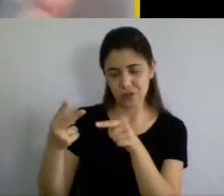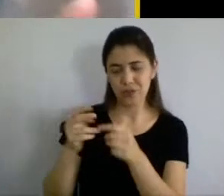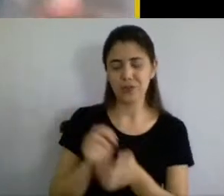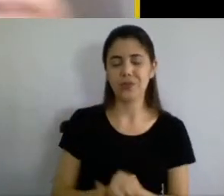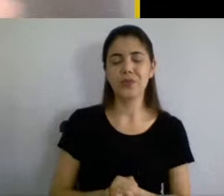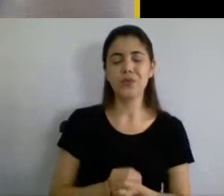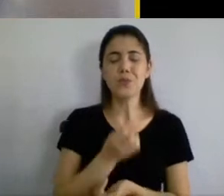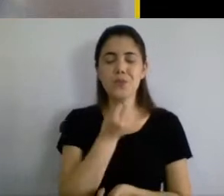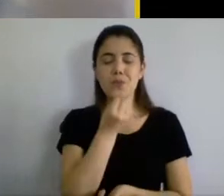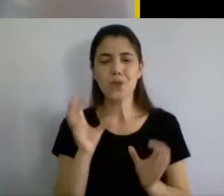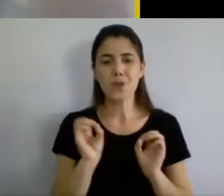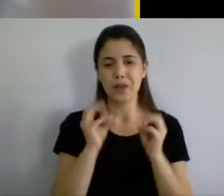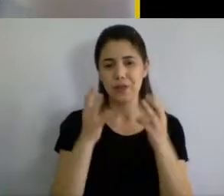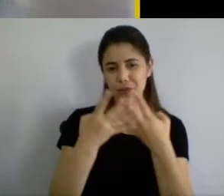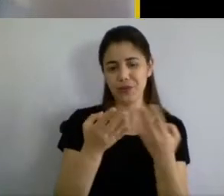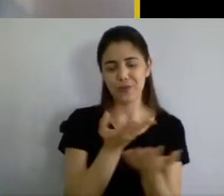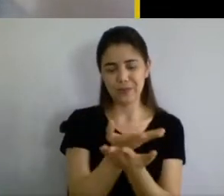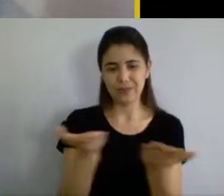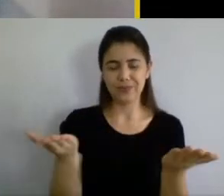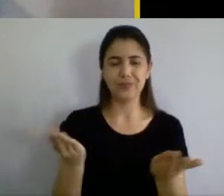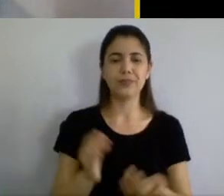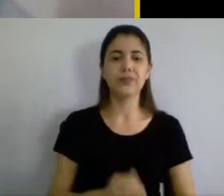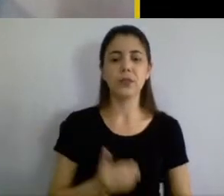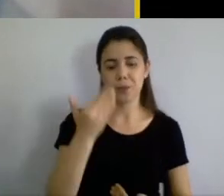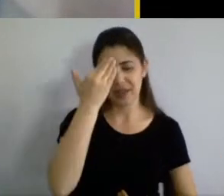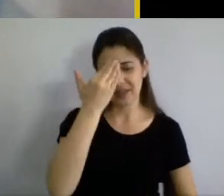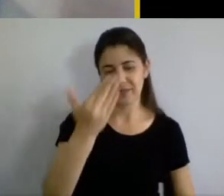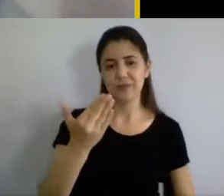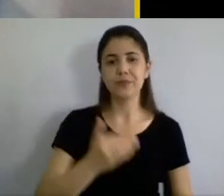ótimo evento. Muito obrigado.